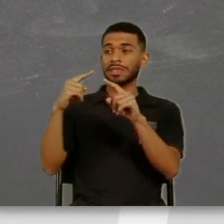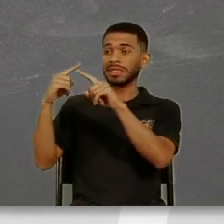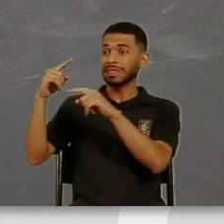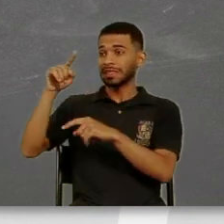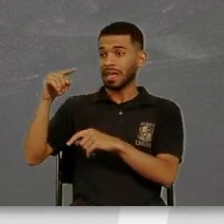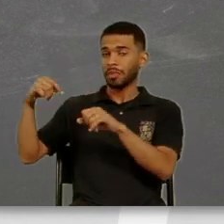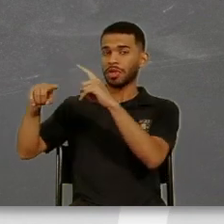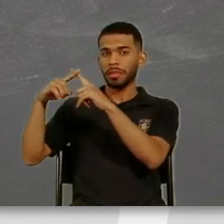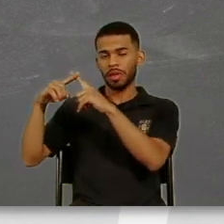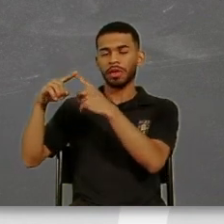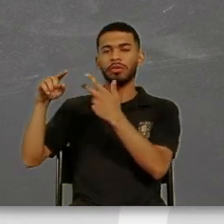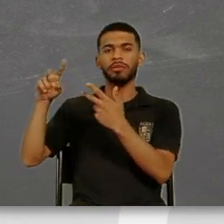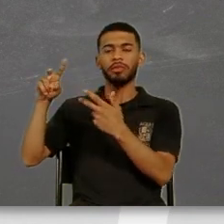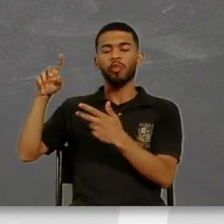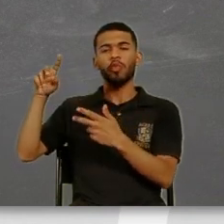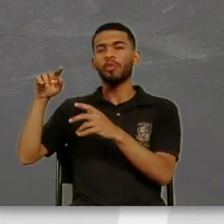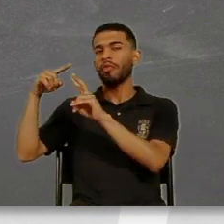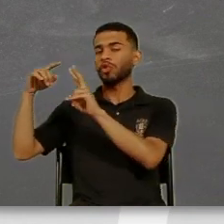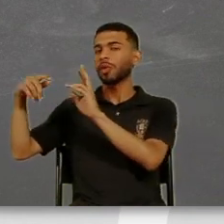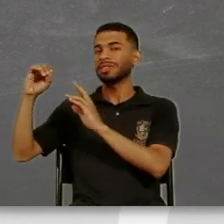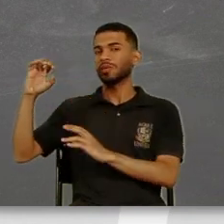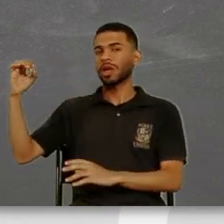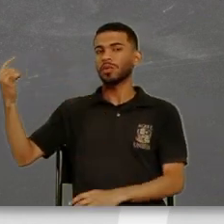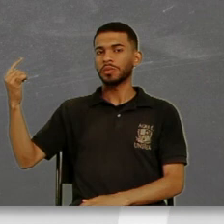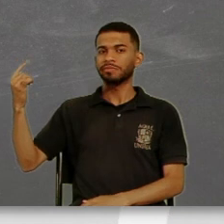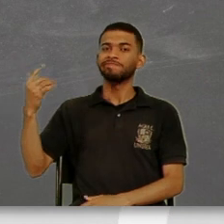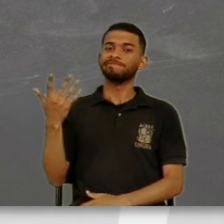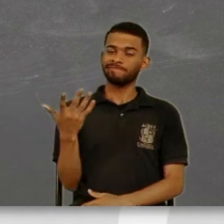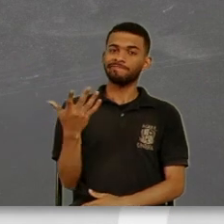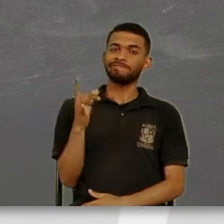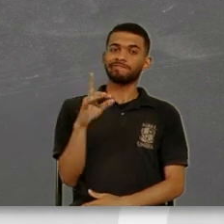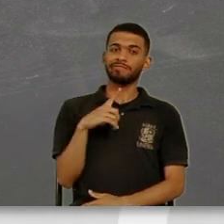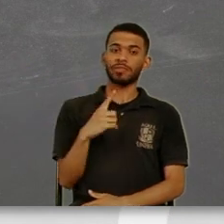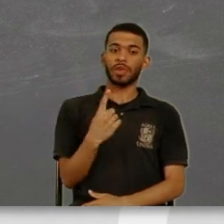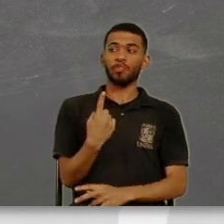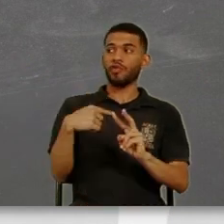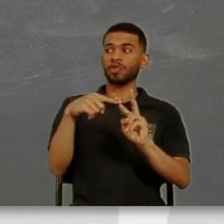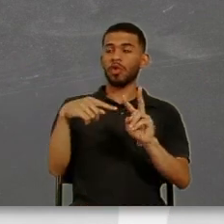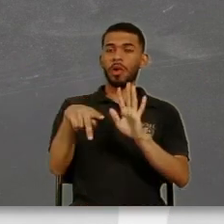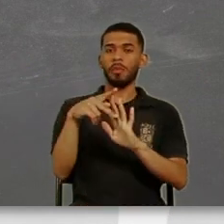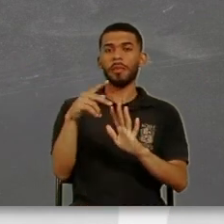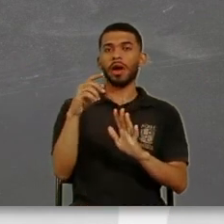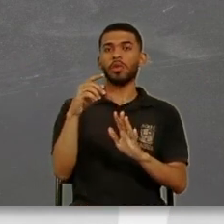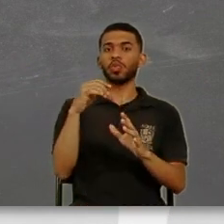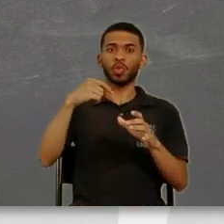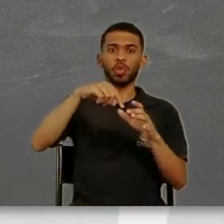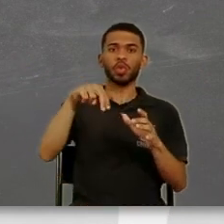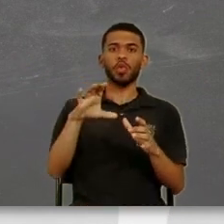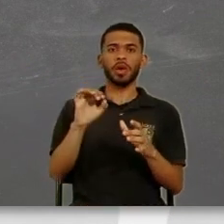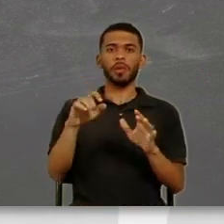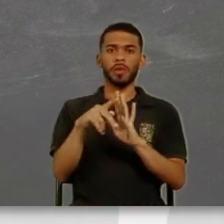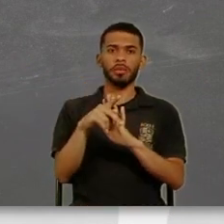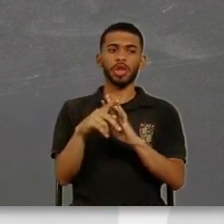vetor que dá origem a ele, que é 0, 0 e 1. Então, eu só tenho um vetor para o núcleo e dois